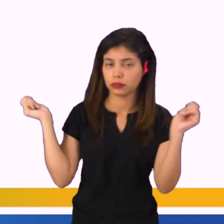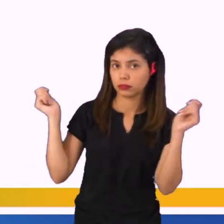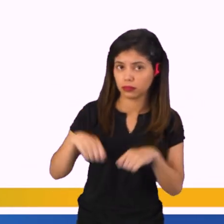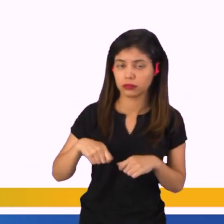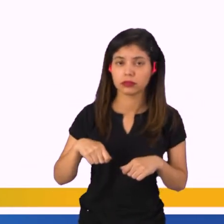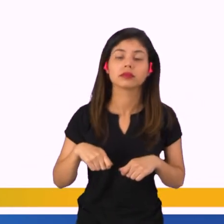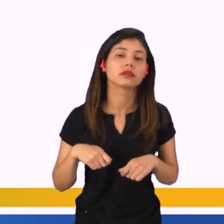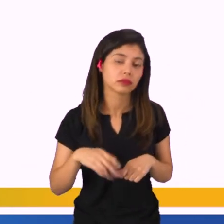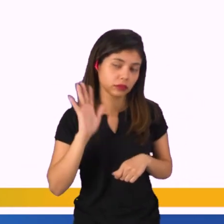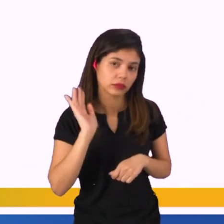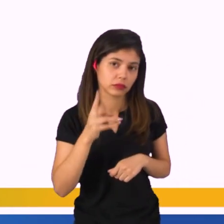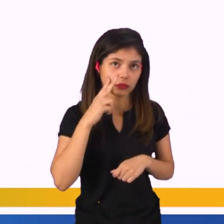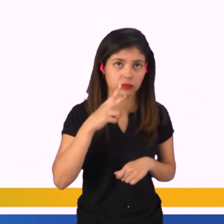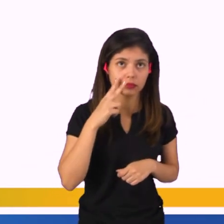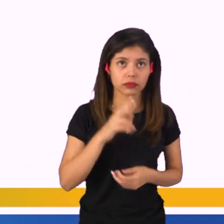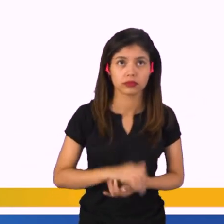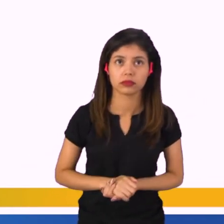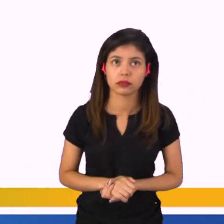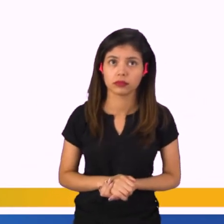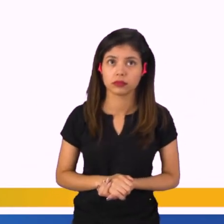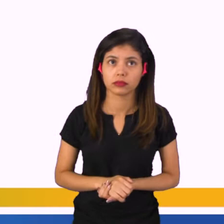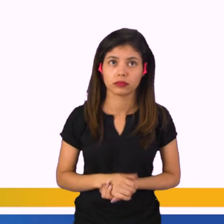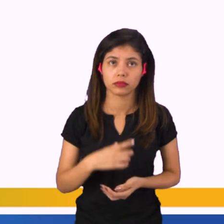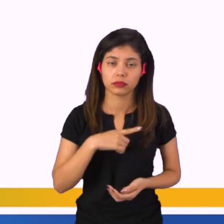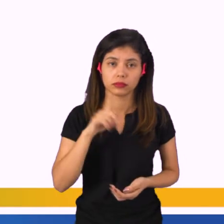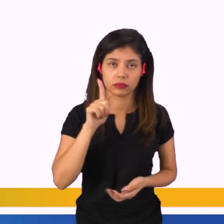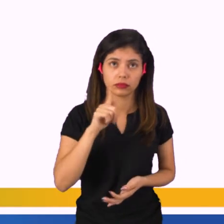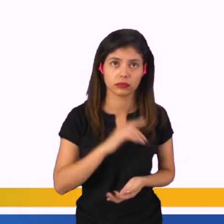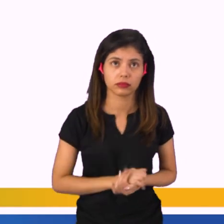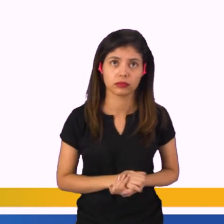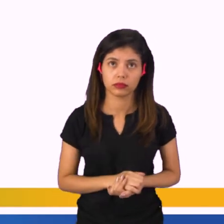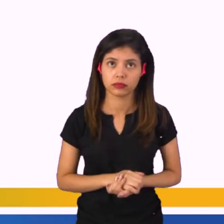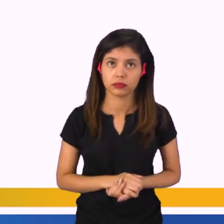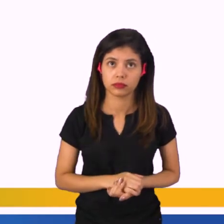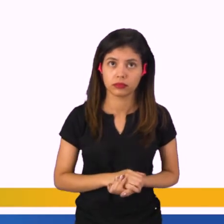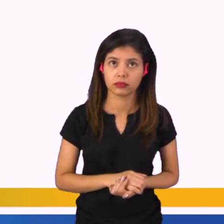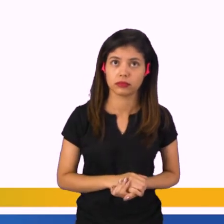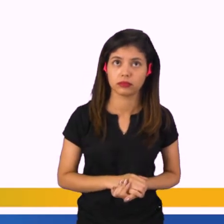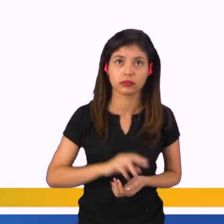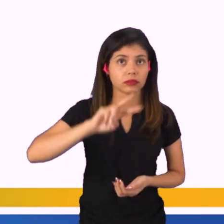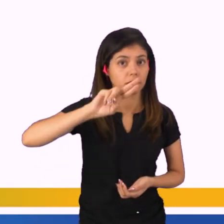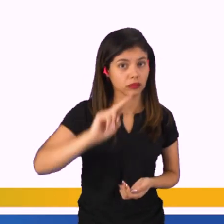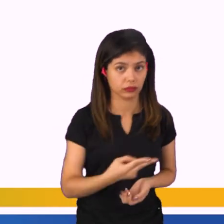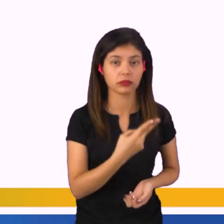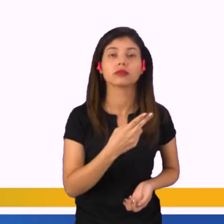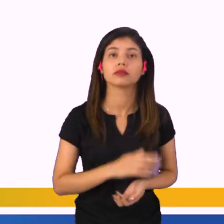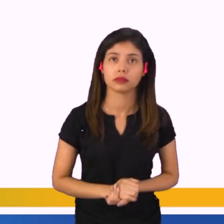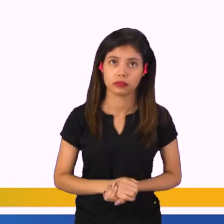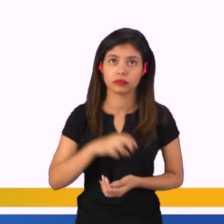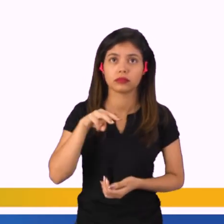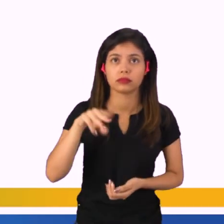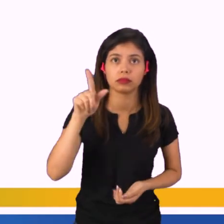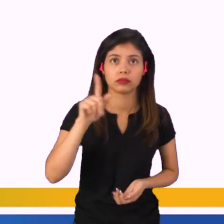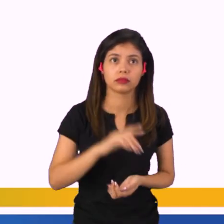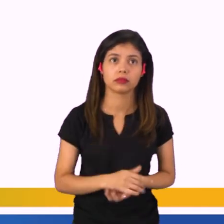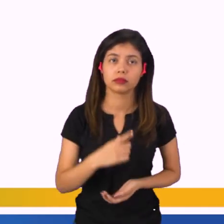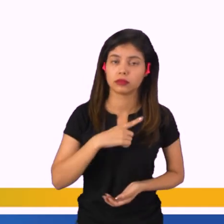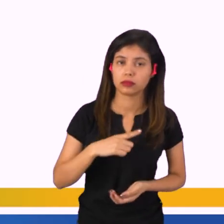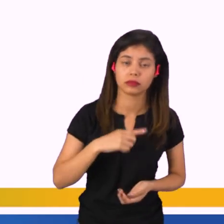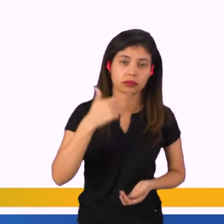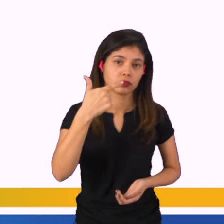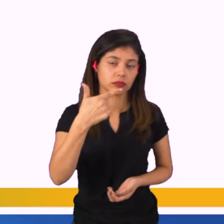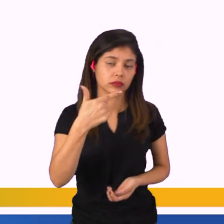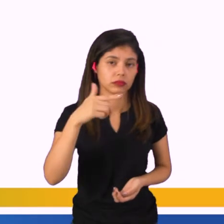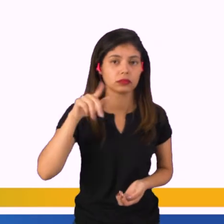1000 miligramas, nós já vimos que cada 1000 miligramas possui uma grama, certo? Então, em 2000